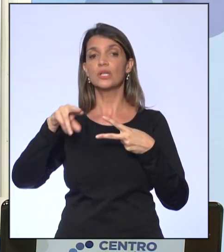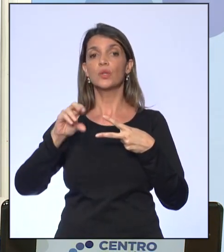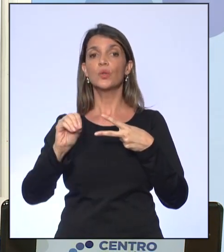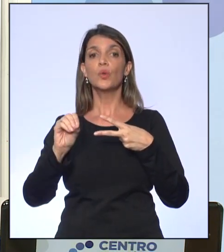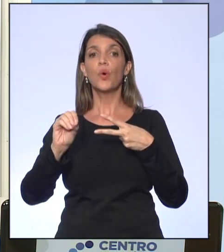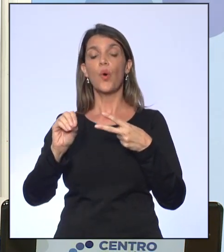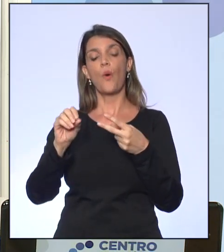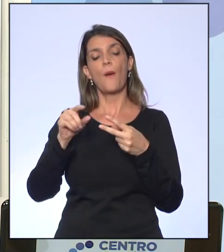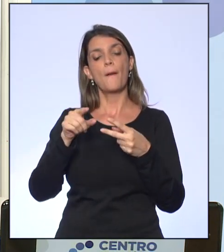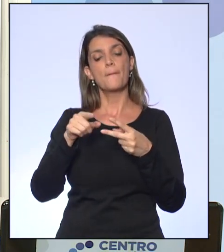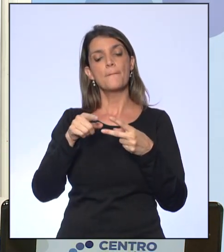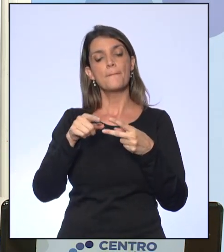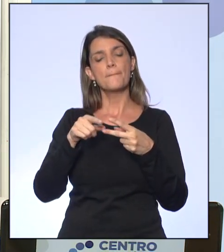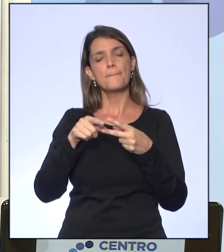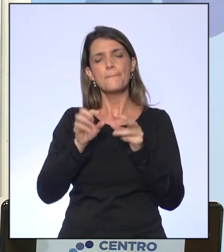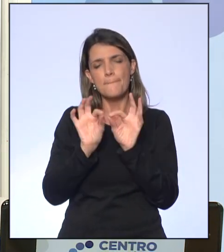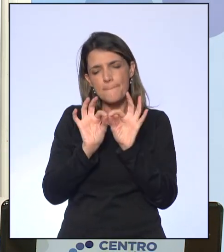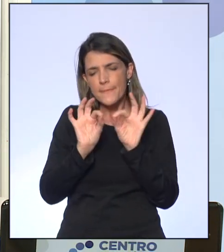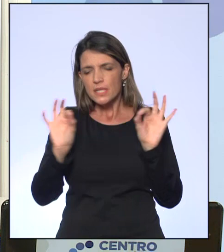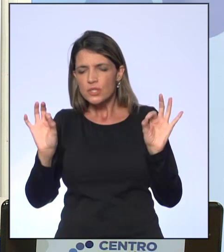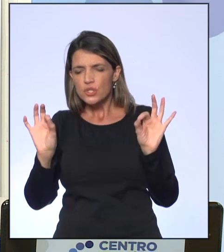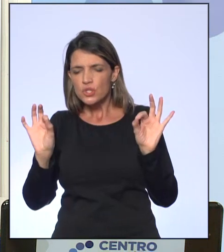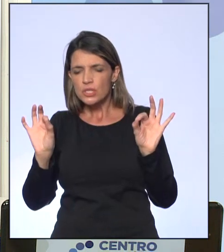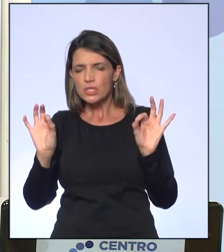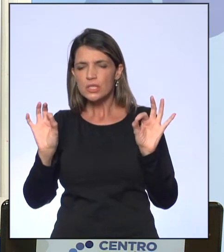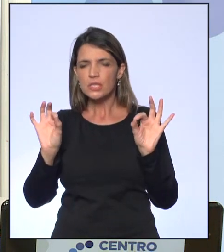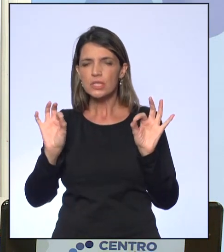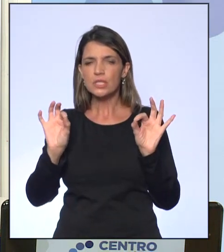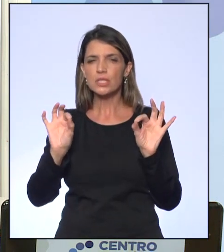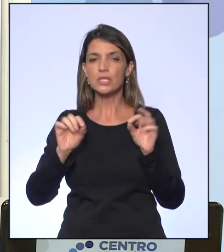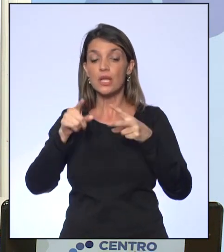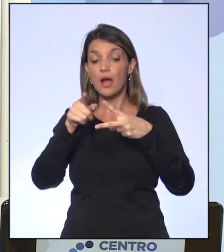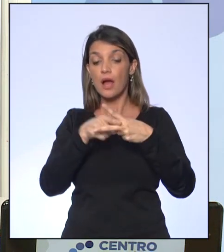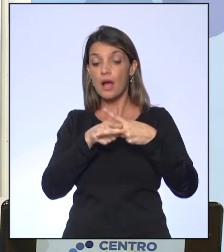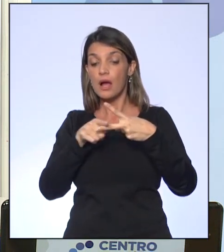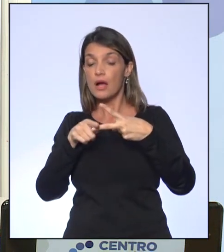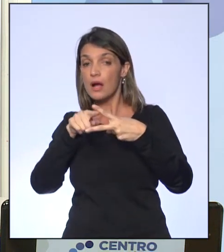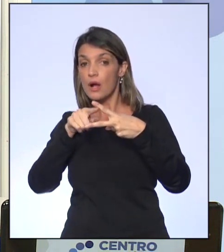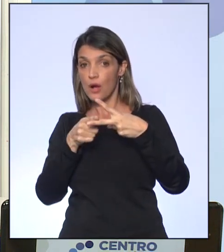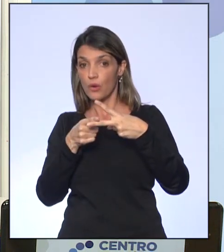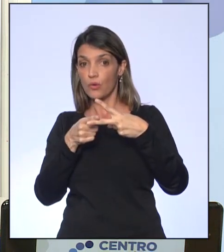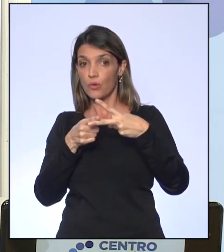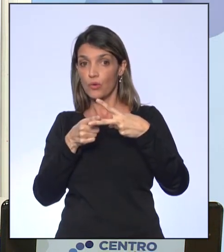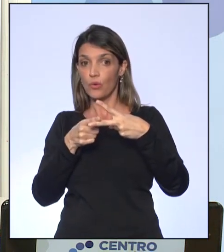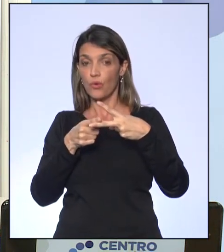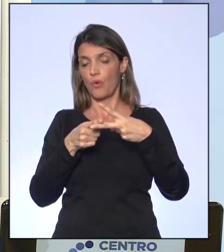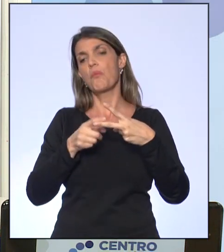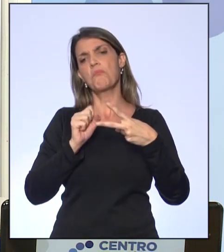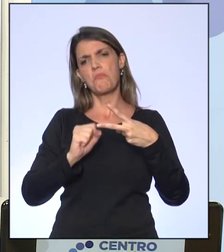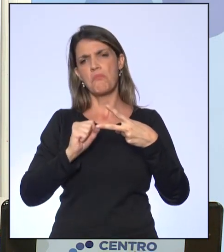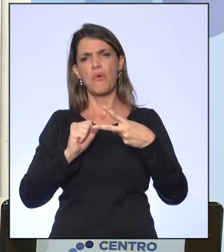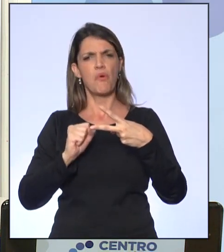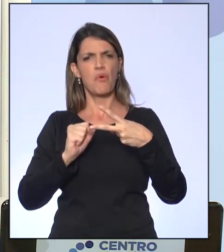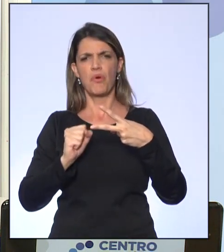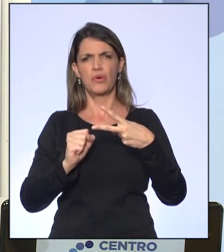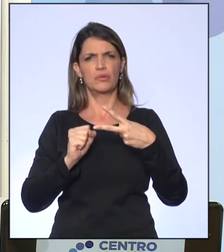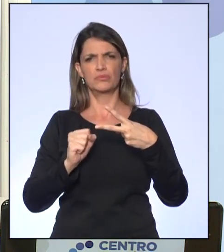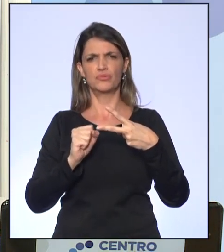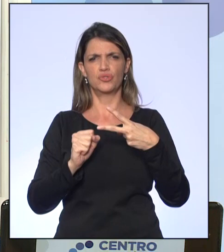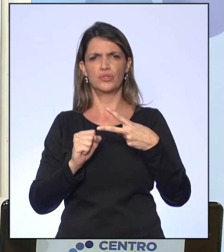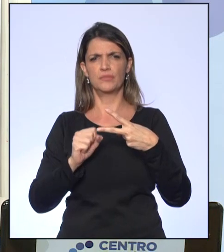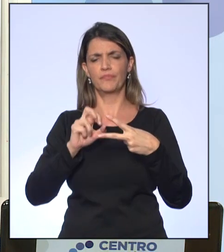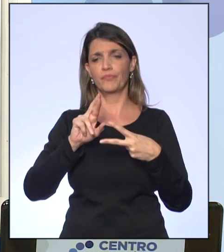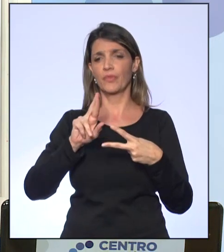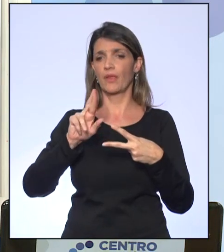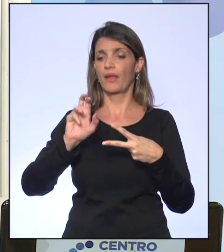estou definindo o valor desse ângulo. Essa definição de valor de ângulo, você poderia definir aqui por uma regra de 3, que eu vou fazer